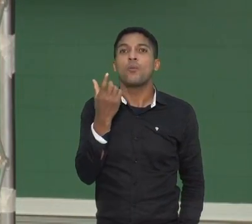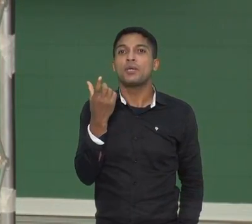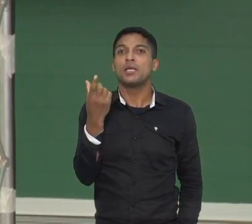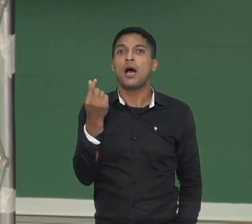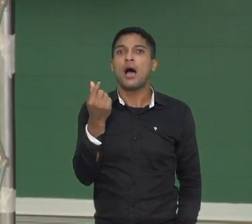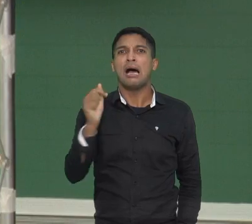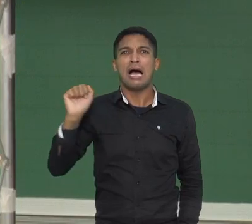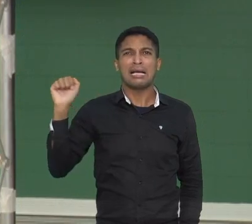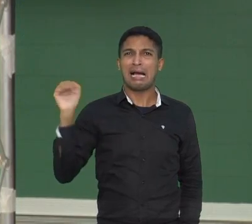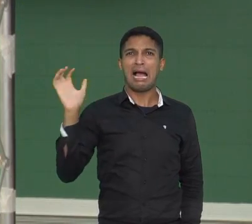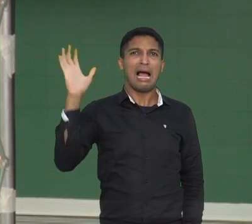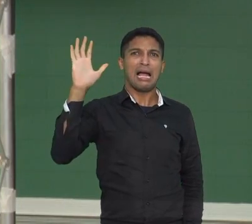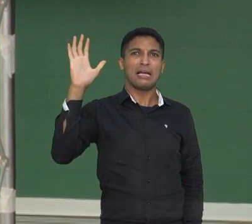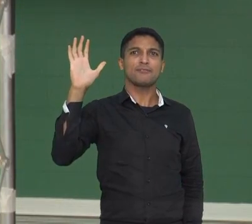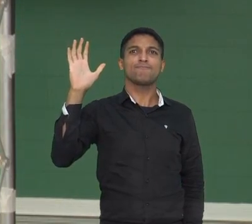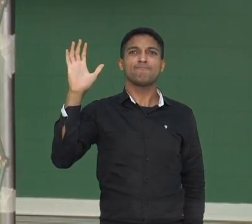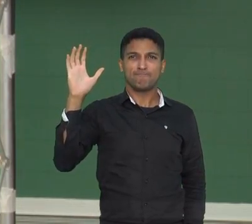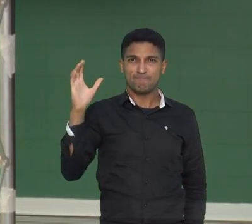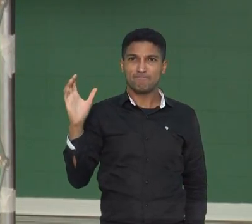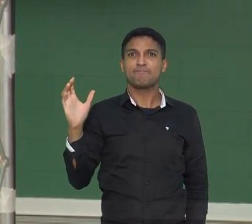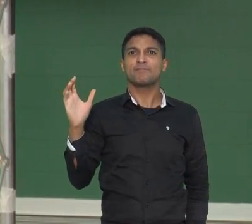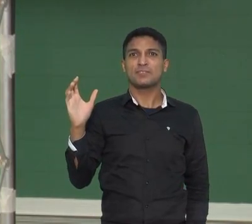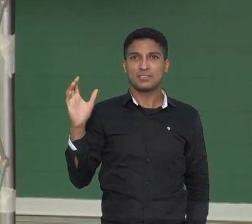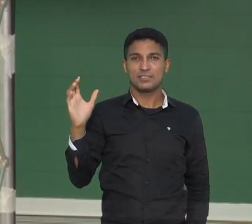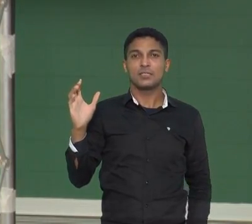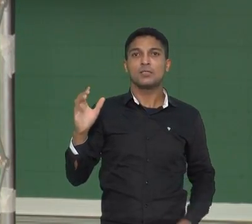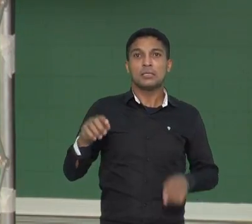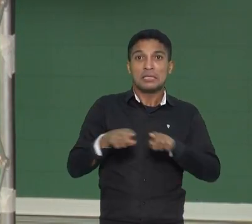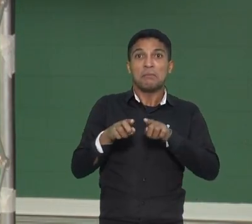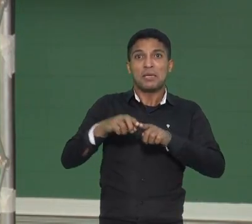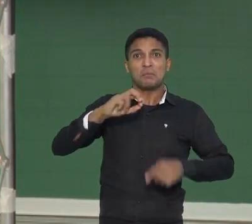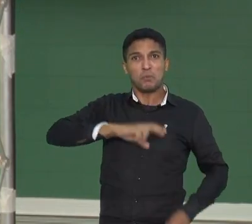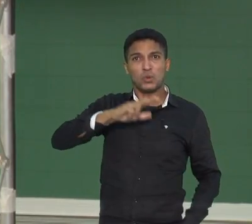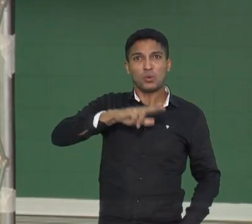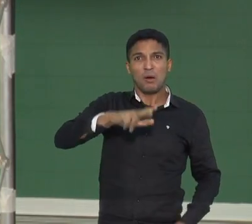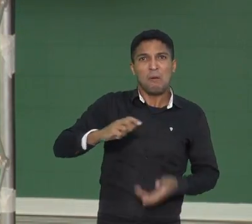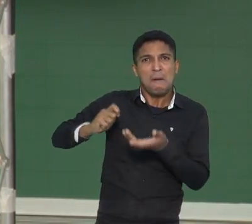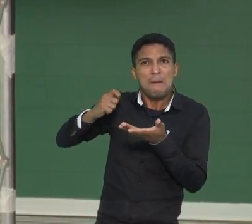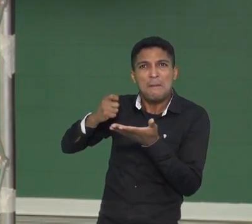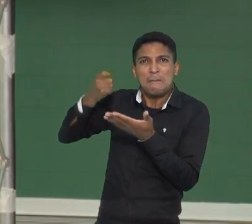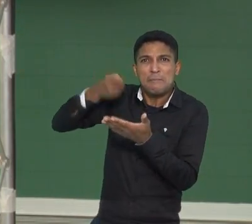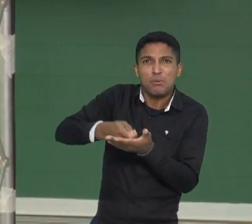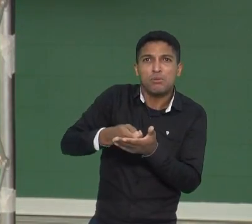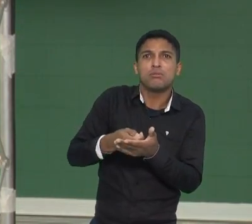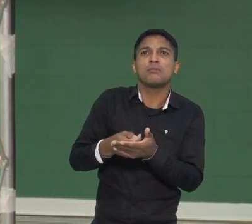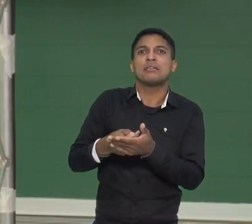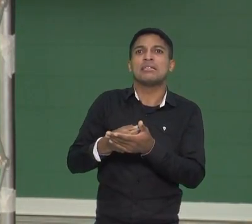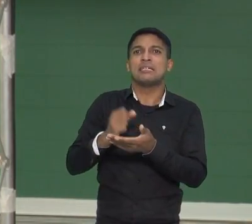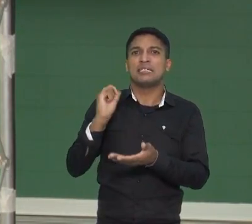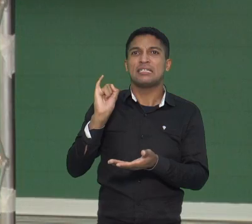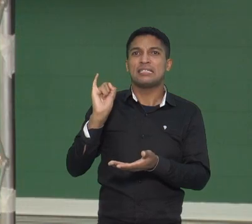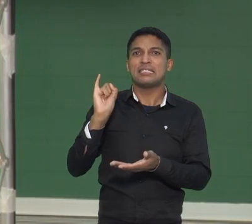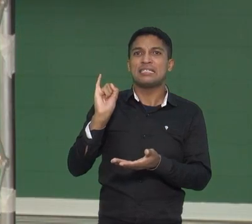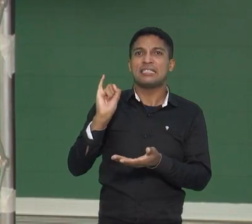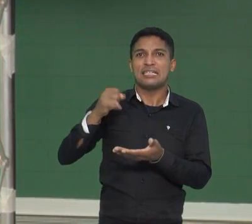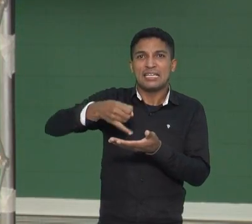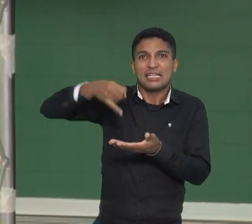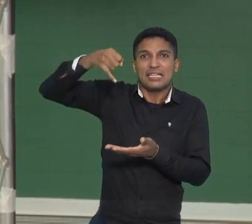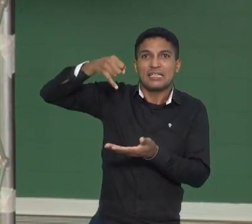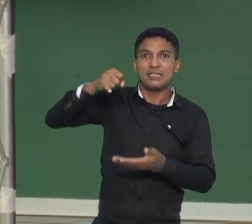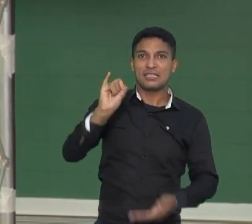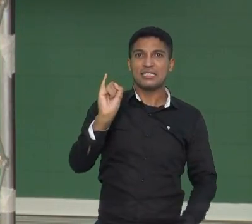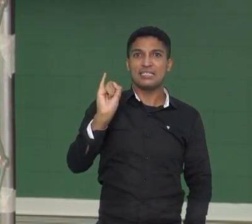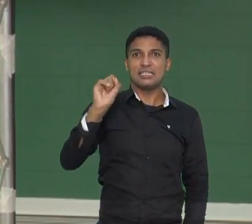essa situação, tá, os pesados impostos. Veja que os impostos têm se repetido como um dos grandes